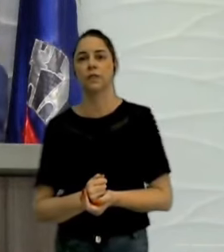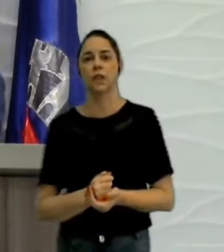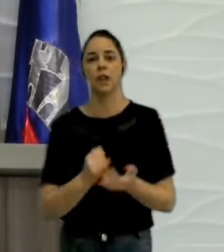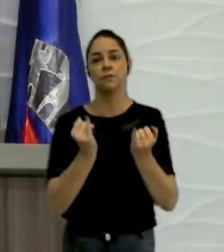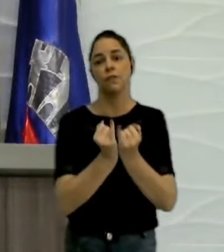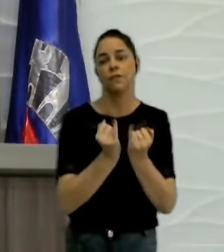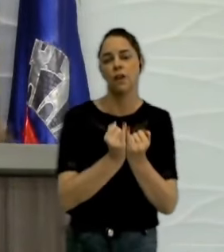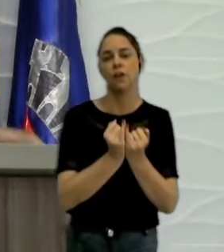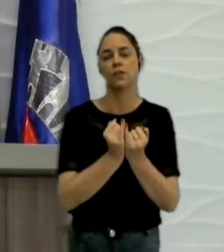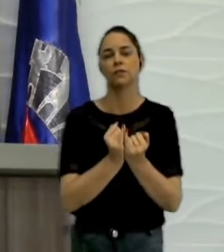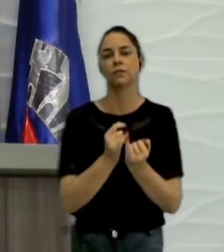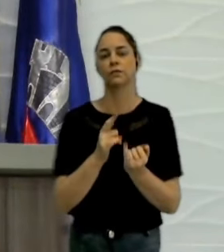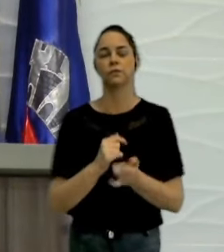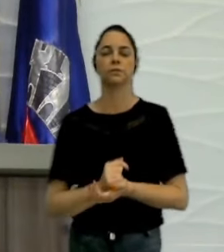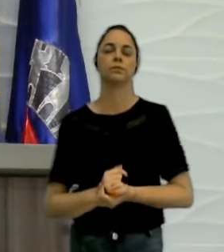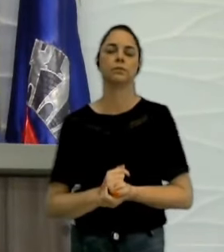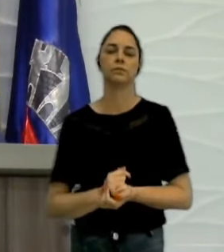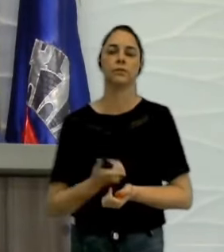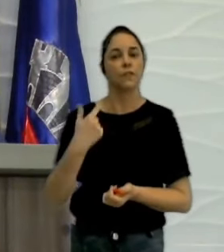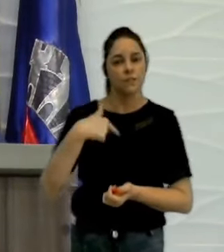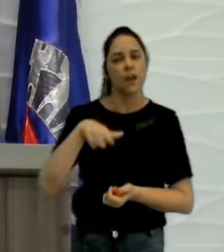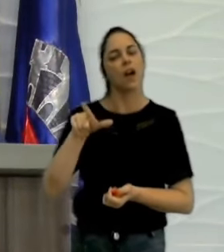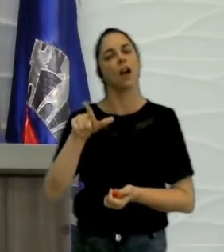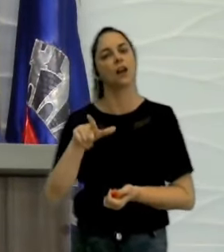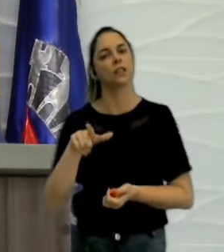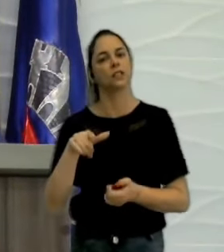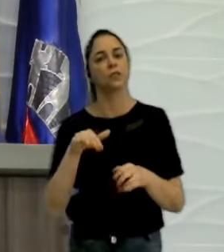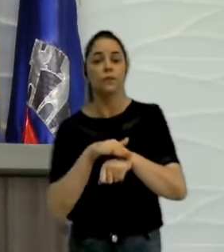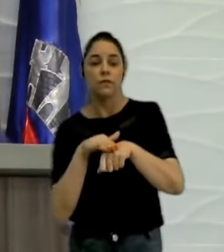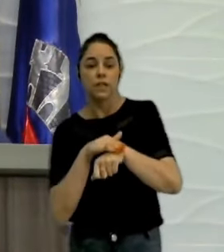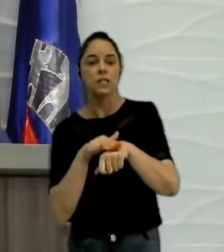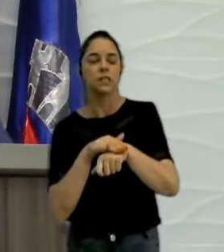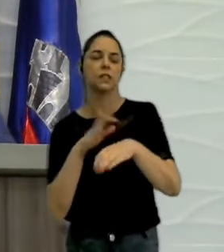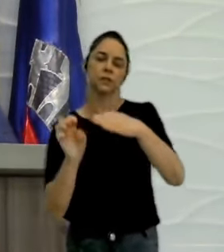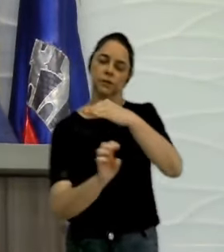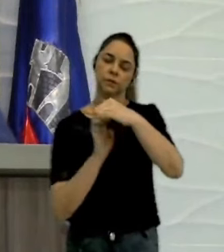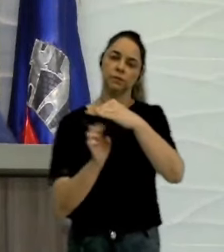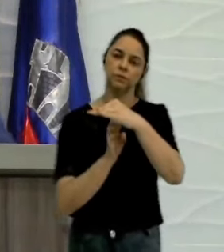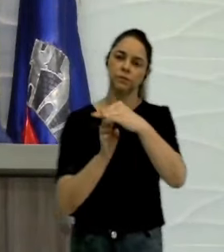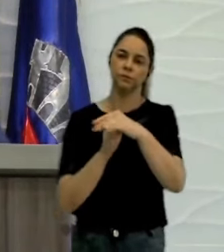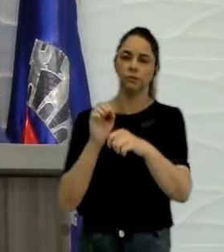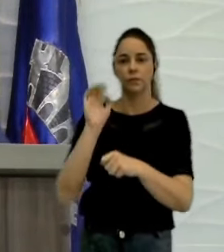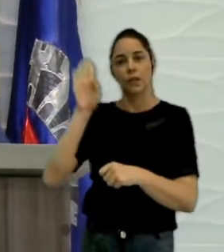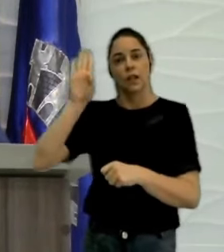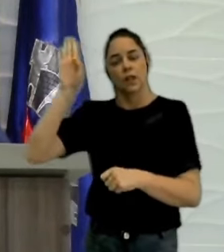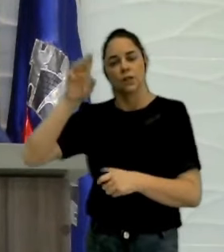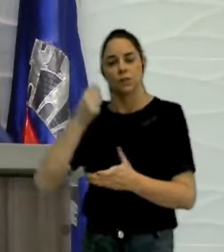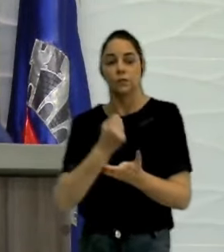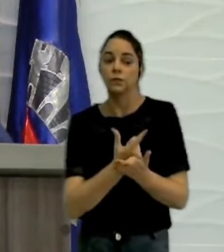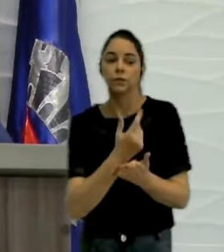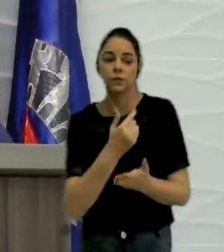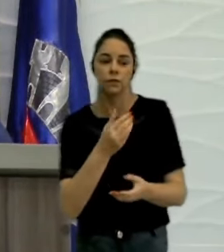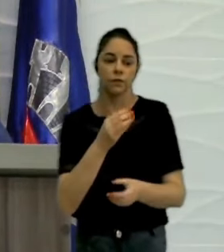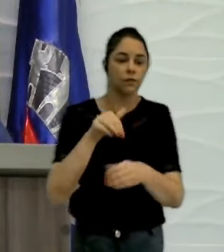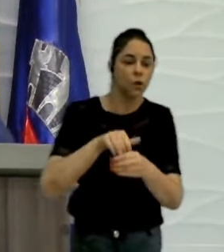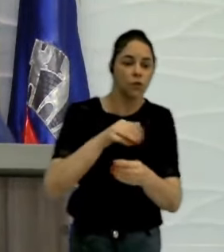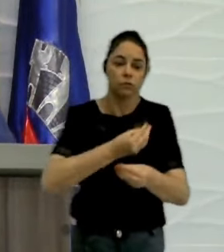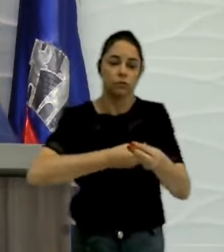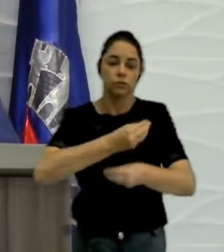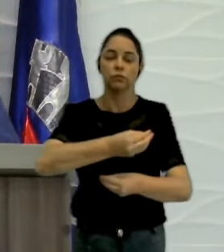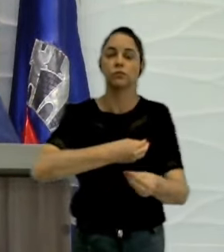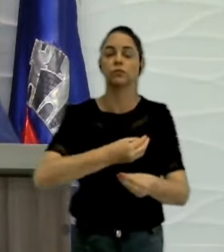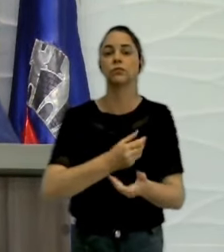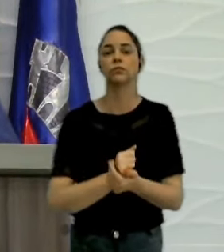traz, vá lá e diga a seu empresário, a seu candidato comprador de voto, que manda